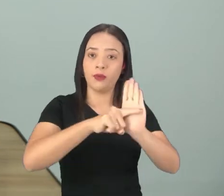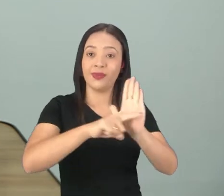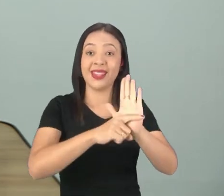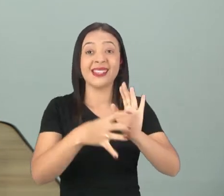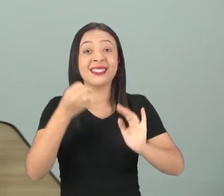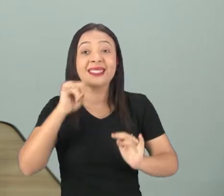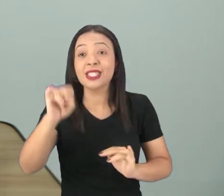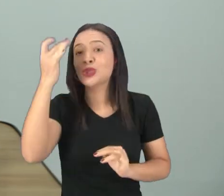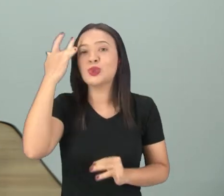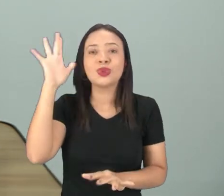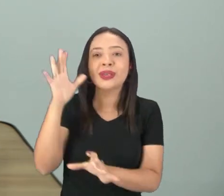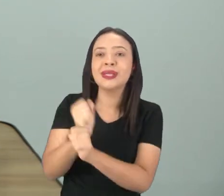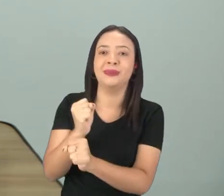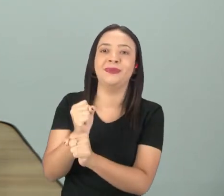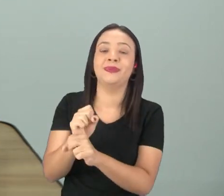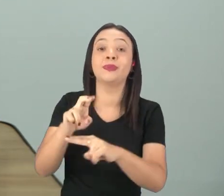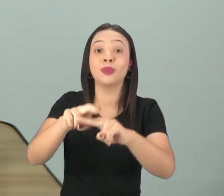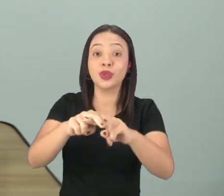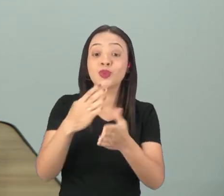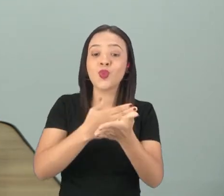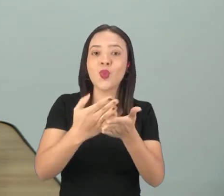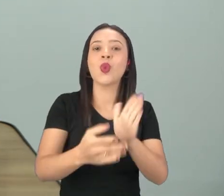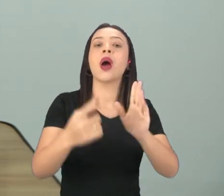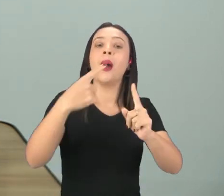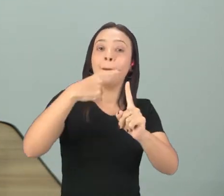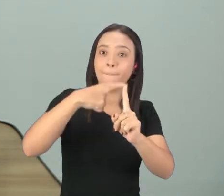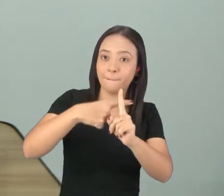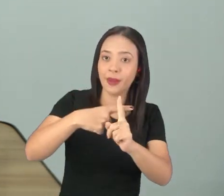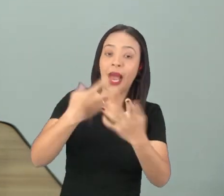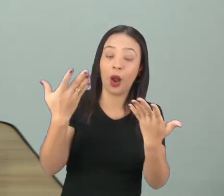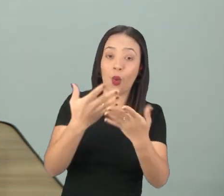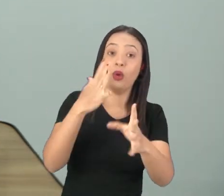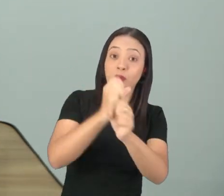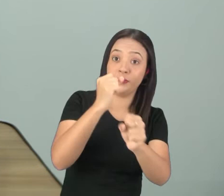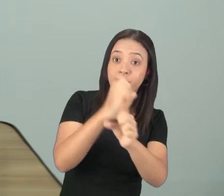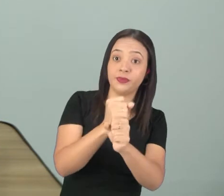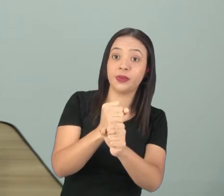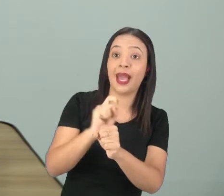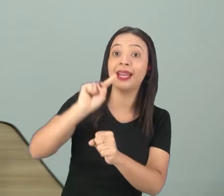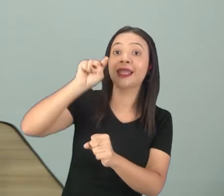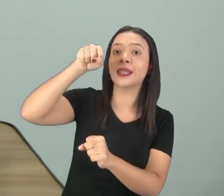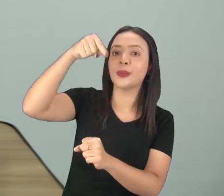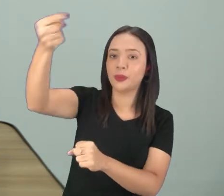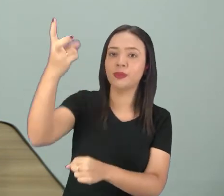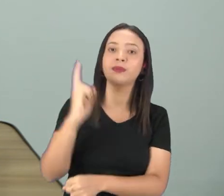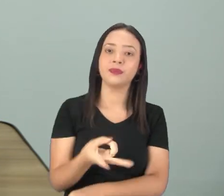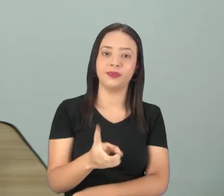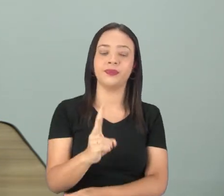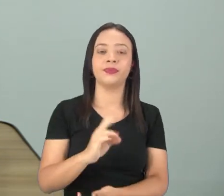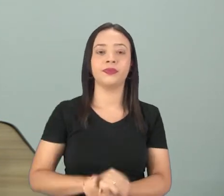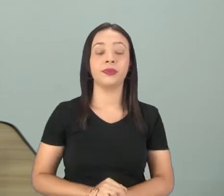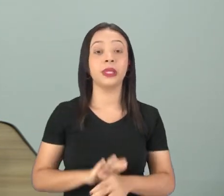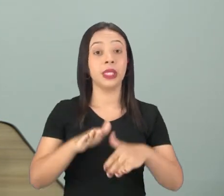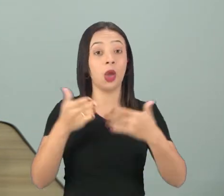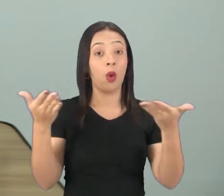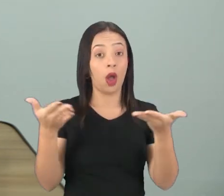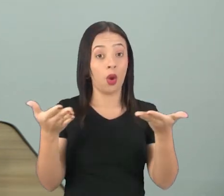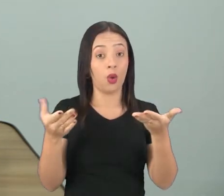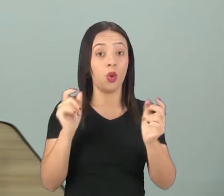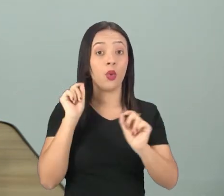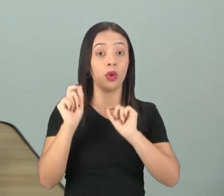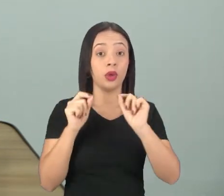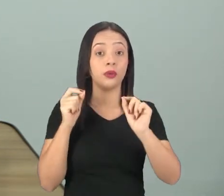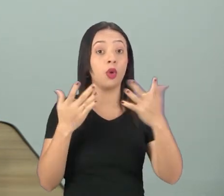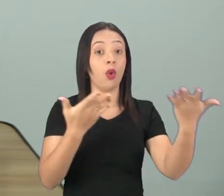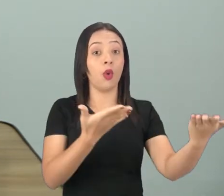adição. Então, comece com a adição primeiro. Quando você se sentir confiante, a gente passa para outra etapa. Para isso, eu vou propor o seguinte para